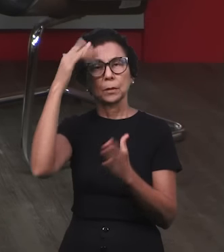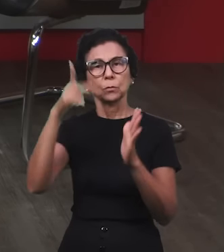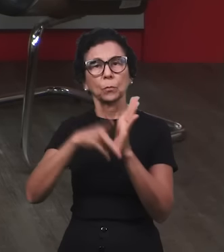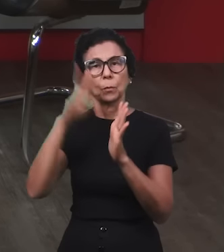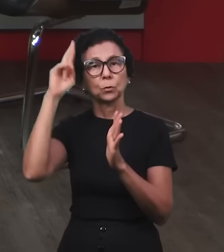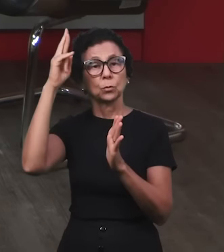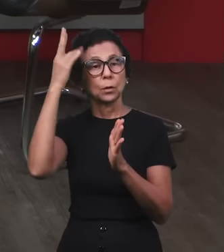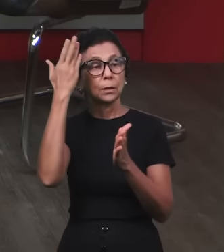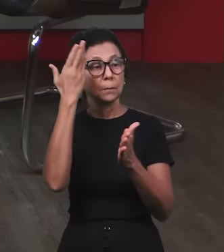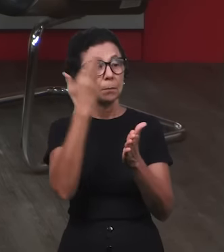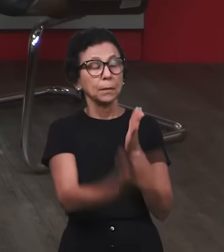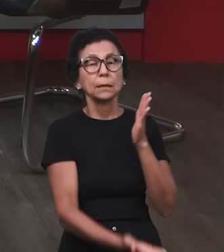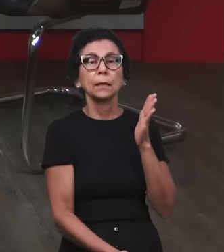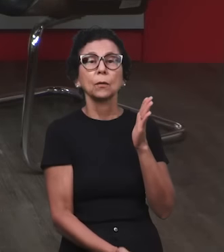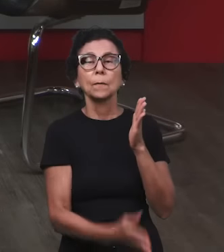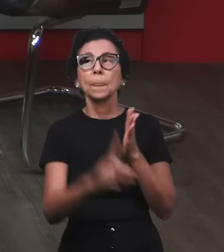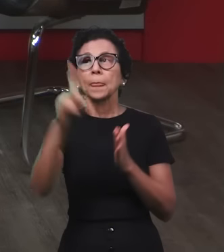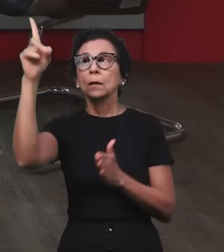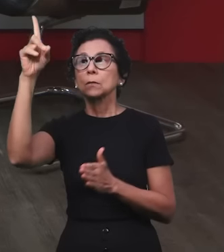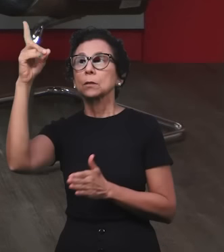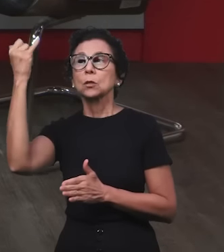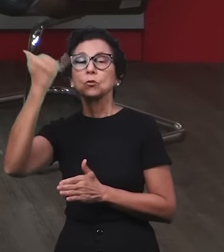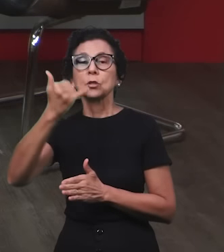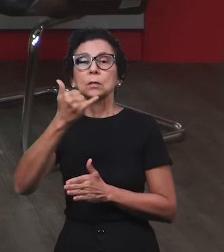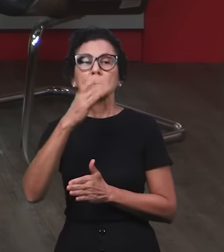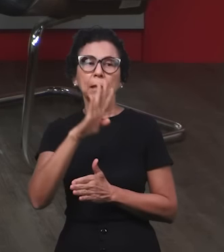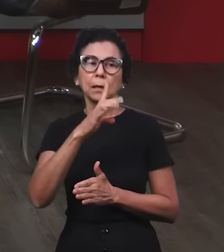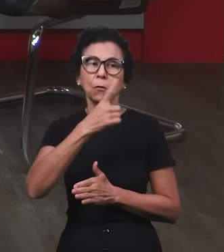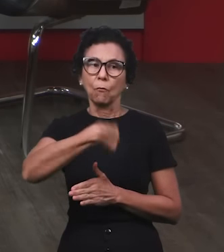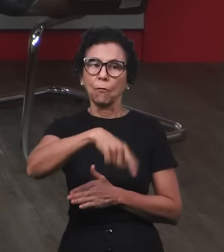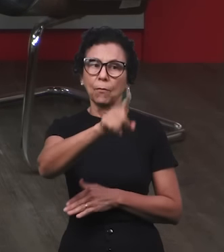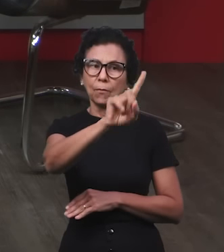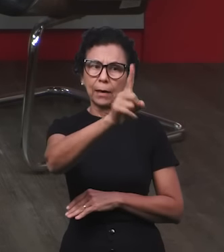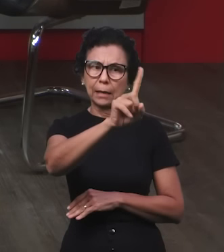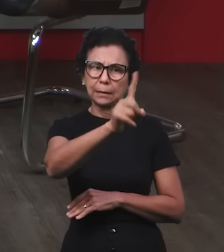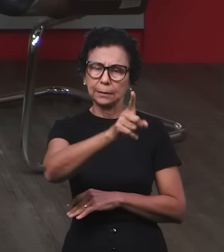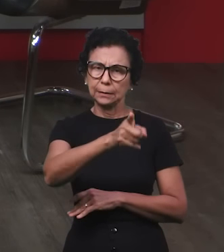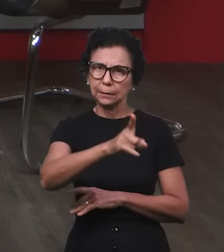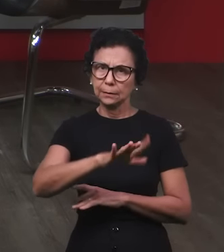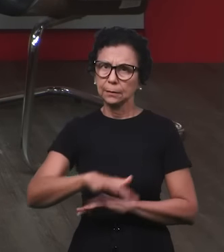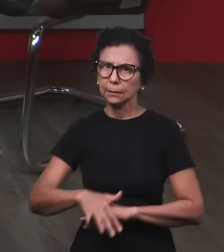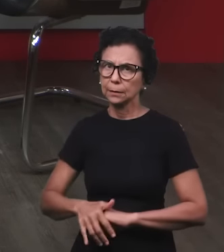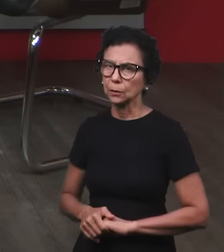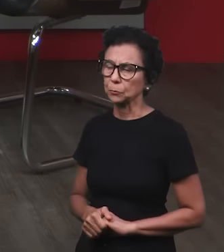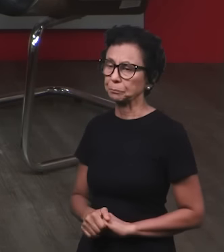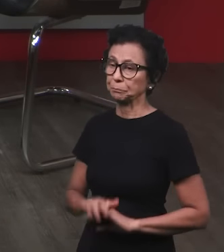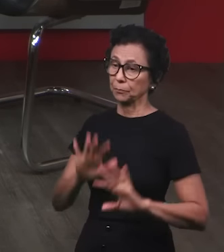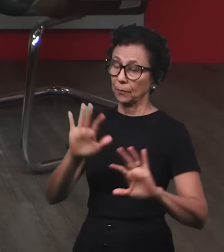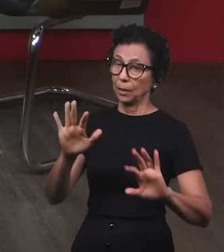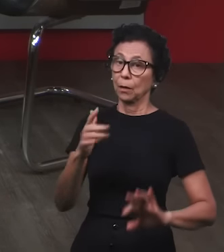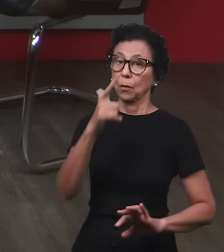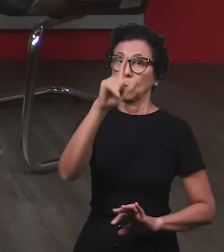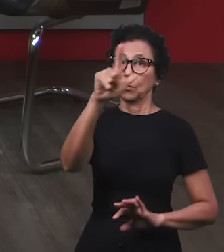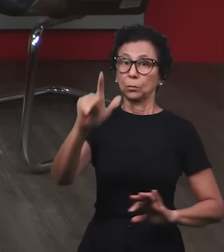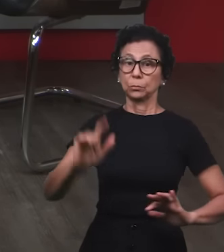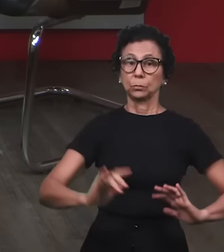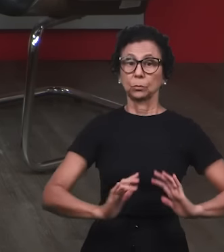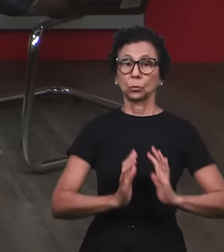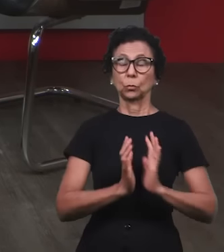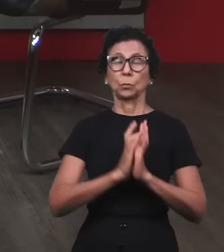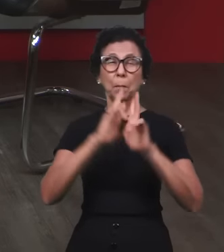o Senhor fala que ele não vai. Aí o que acontece? Aí eles mandam um grupo mais do primeiro escalão